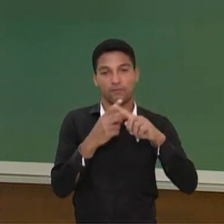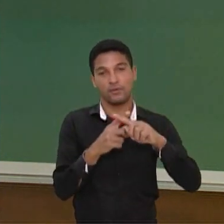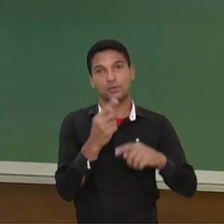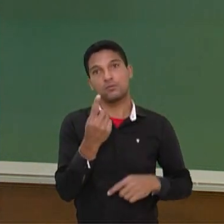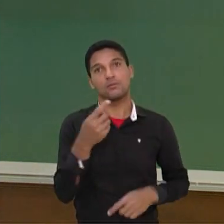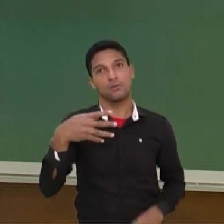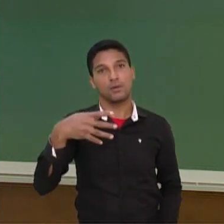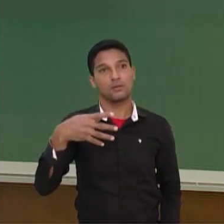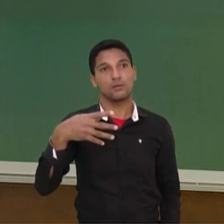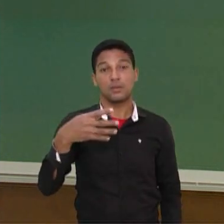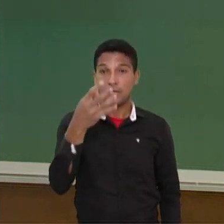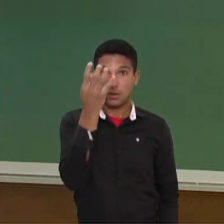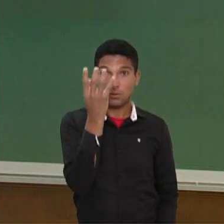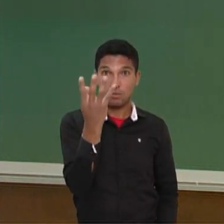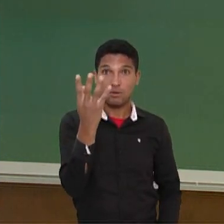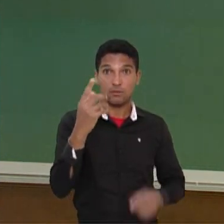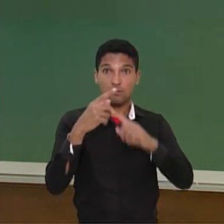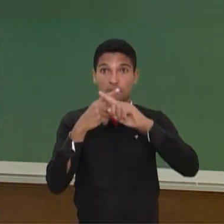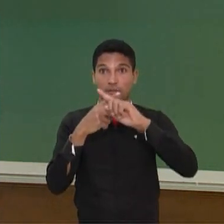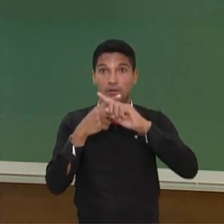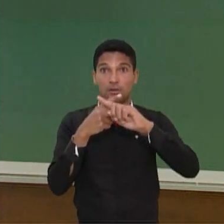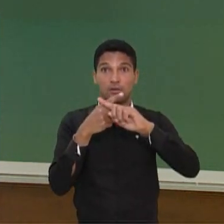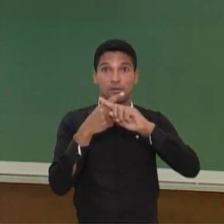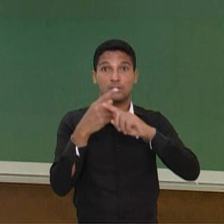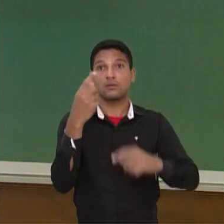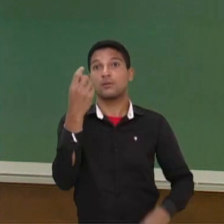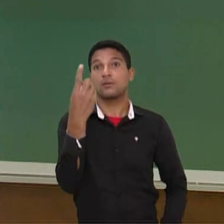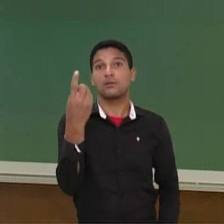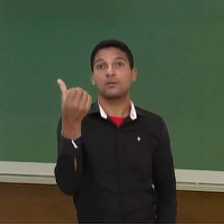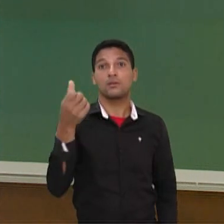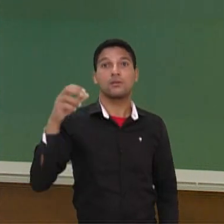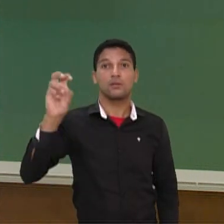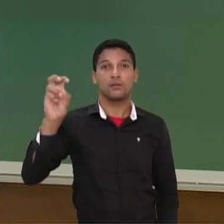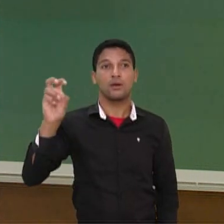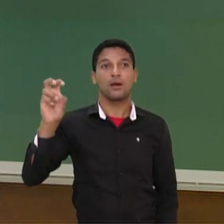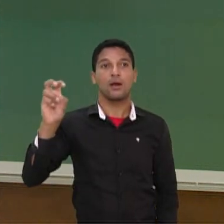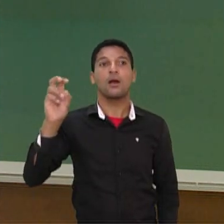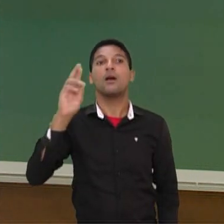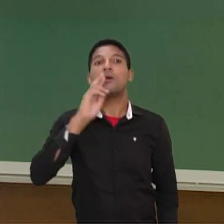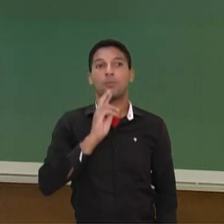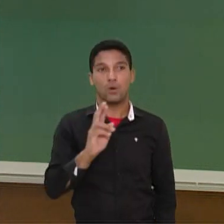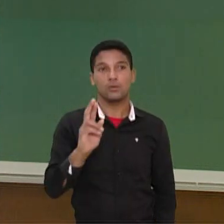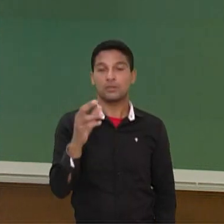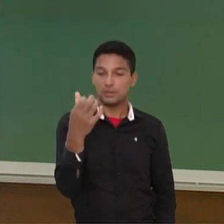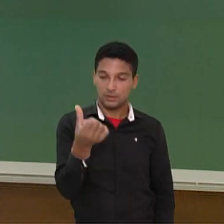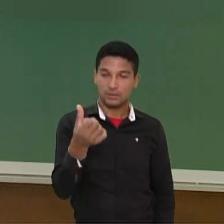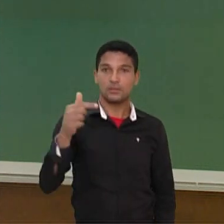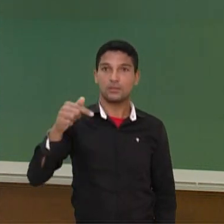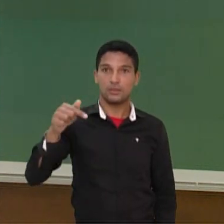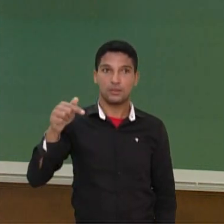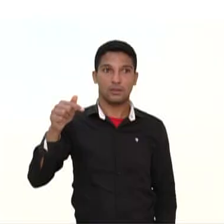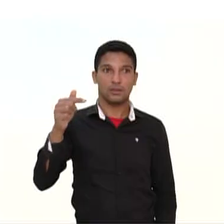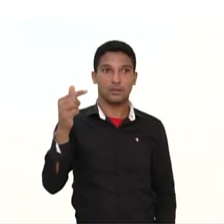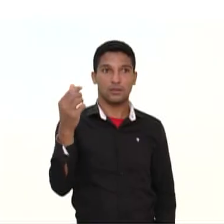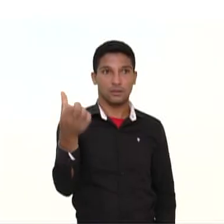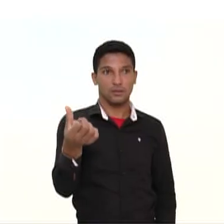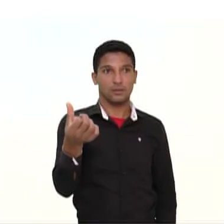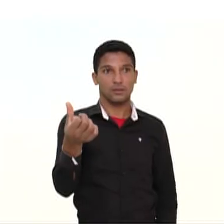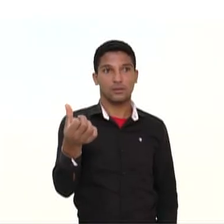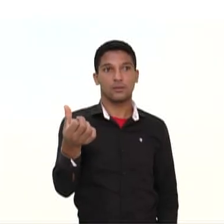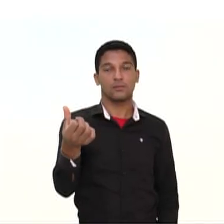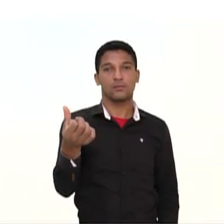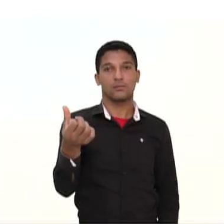4 vezes 165 dá 660, tá? E 660 mais 16